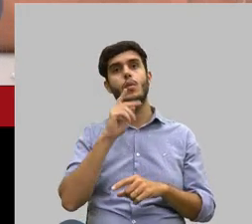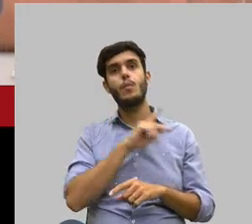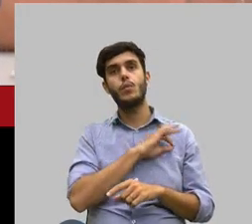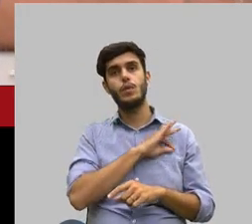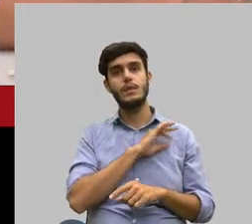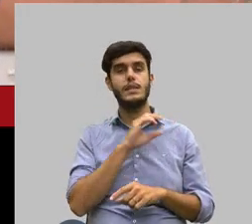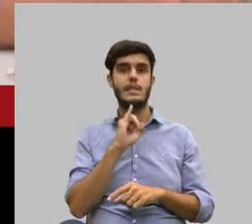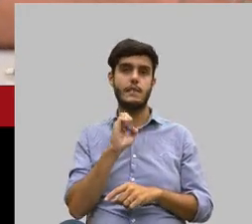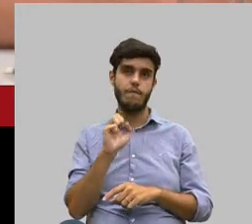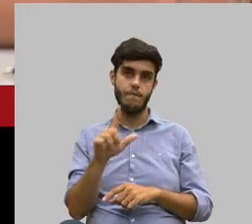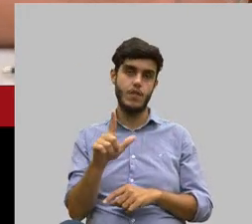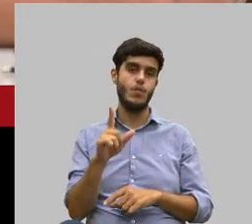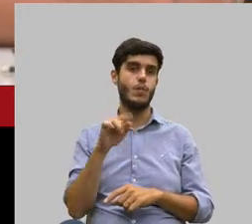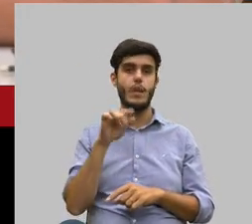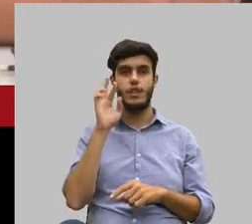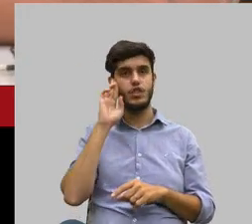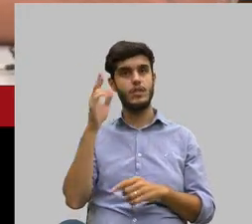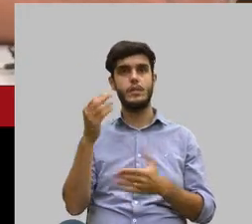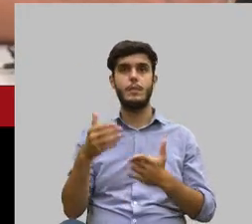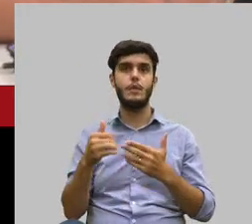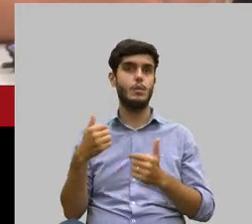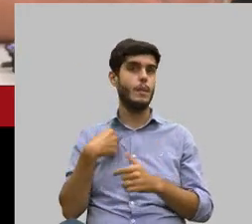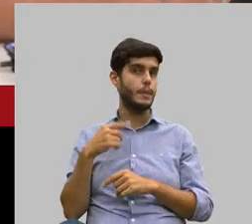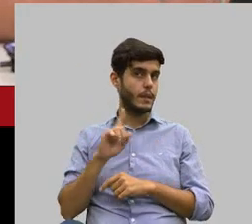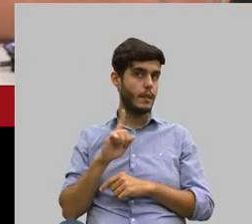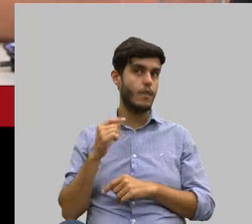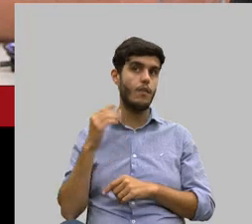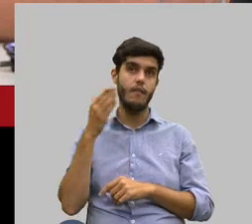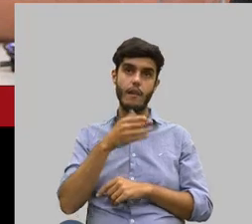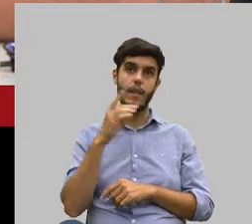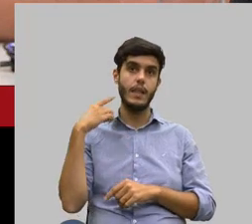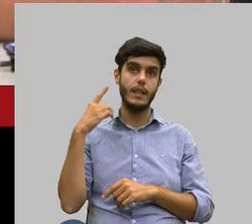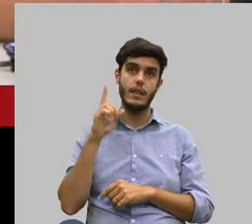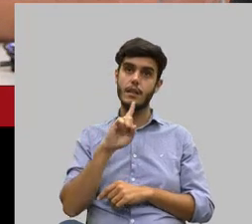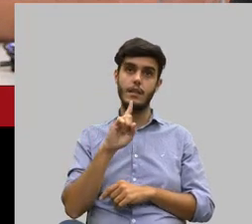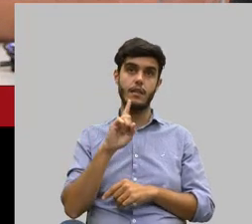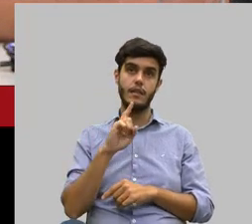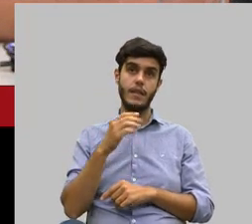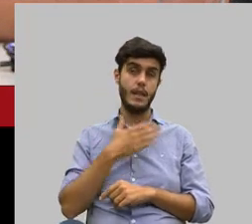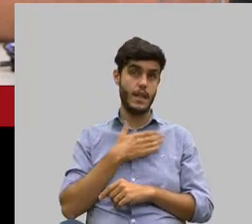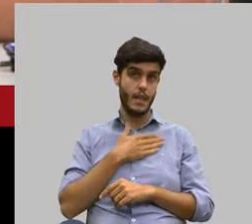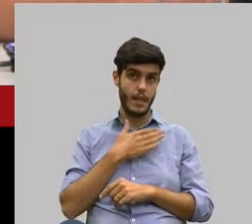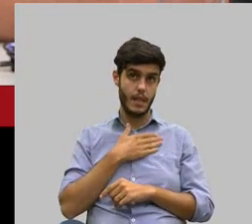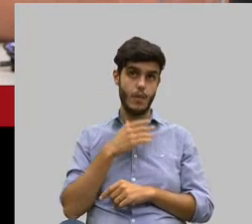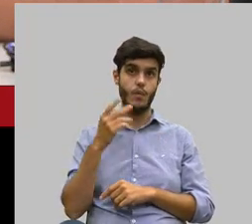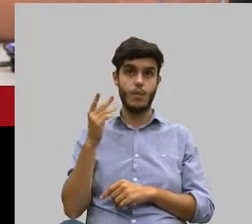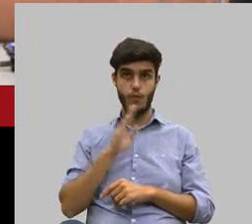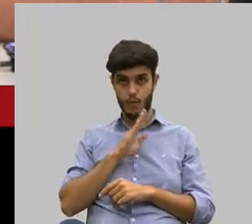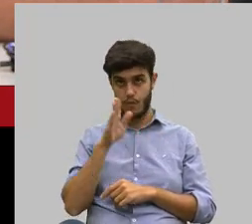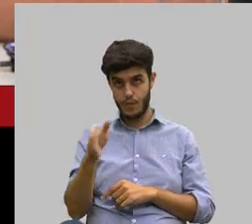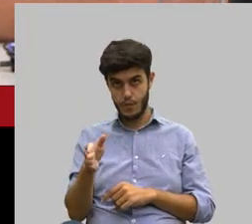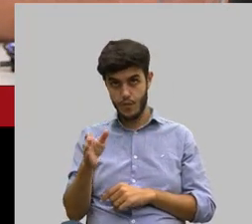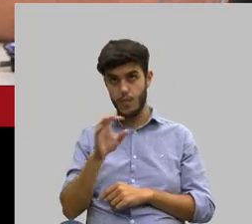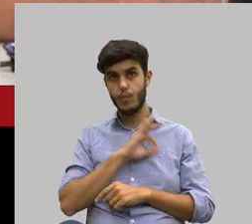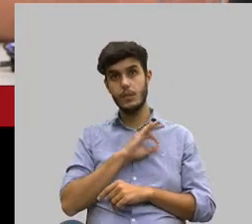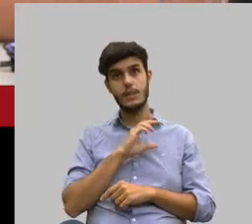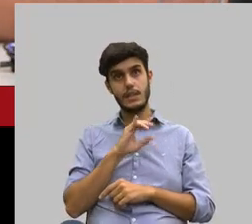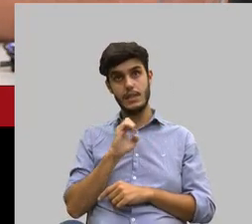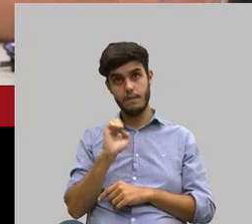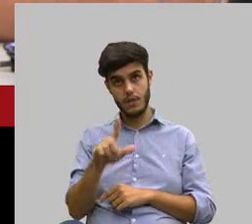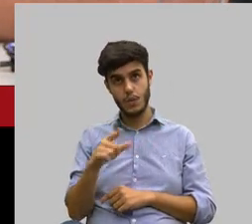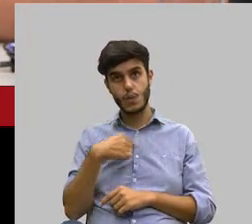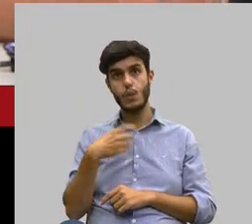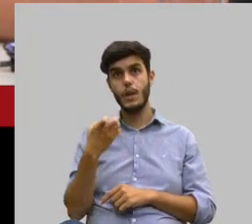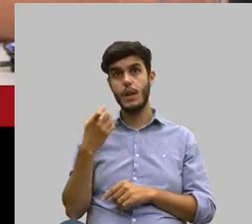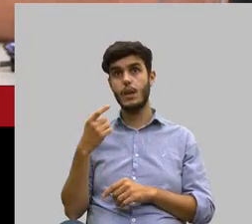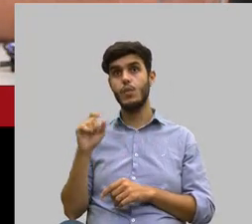pediu não foi a polícia civil que bateu as minhas portas falou Deputado destina recurso não foi foi eu que fui até a polícia civil e fala Olha eu